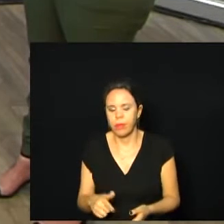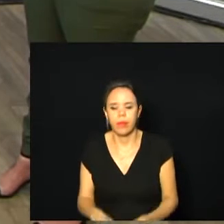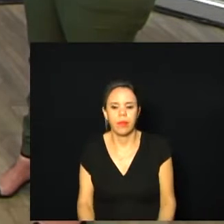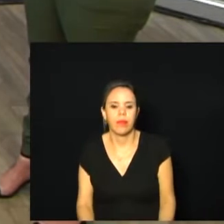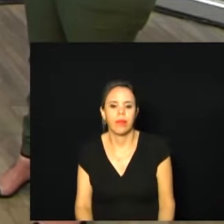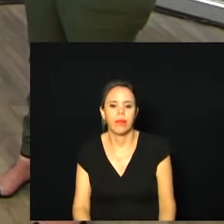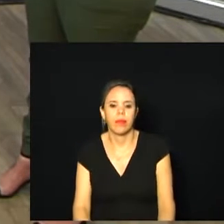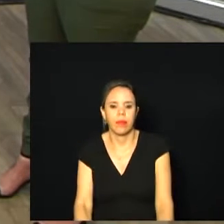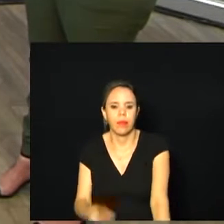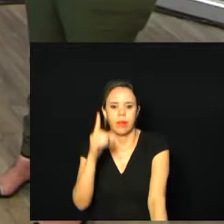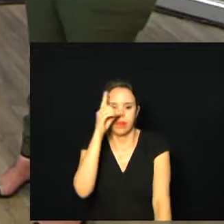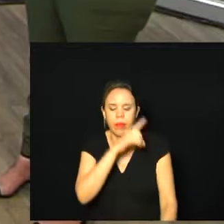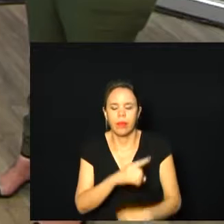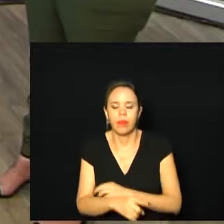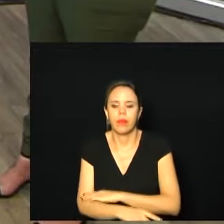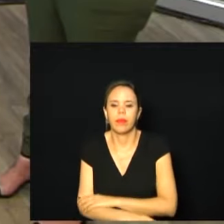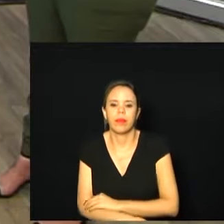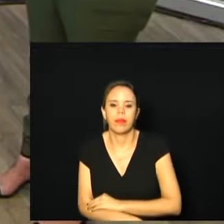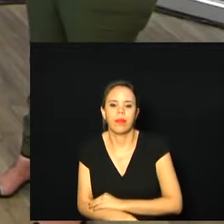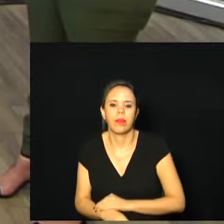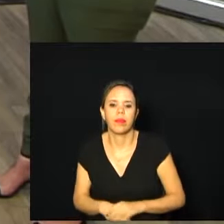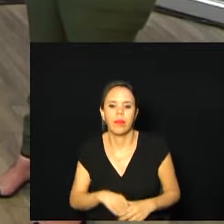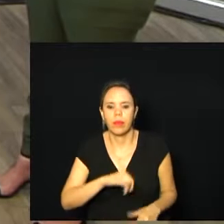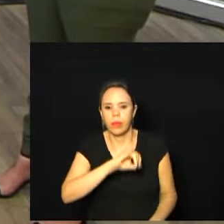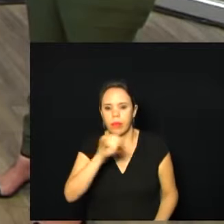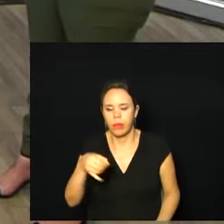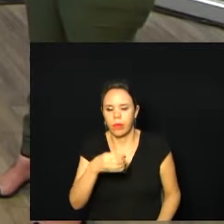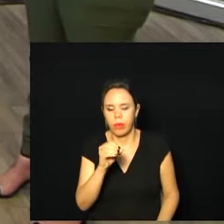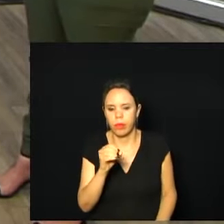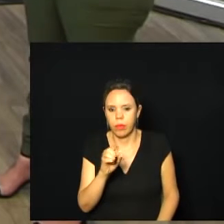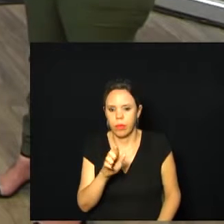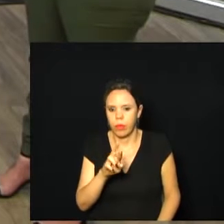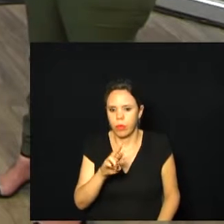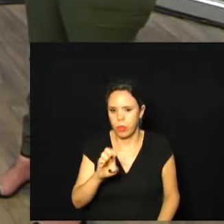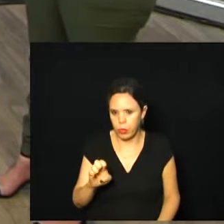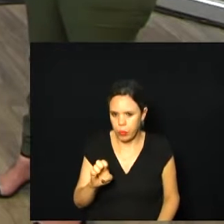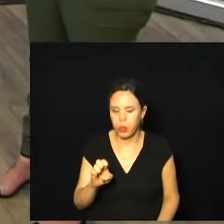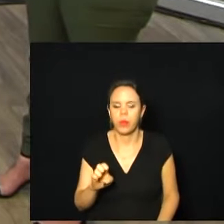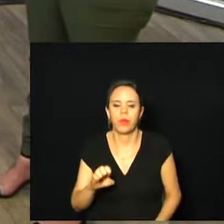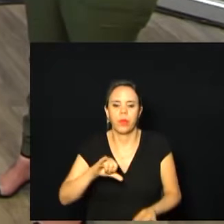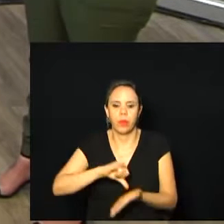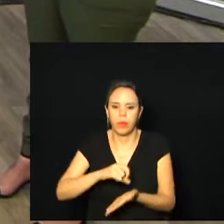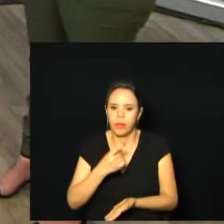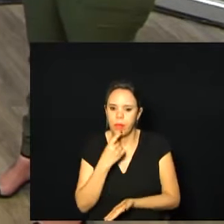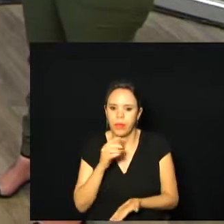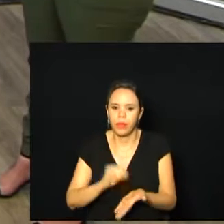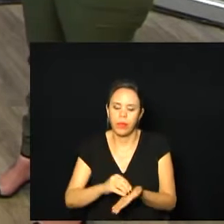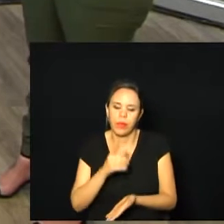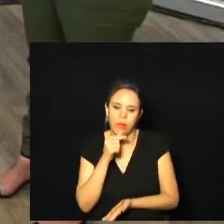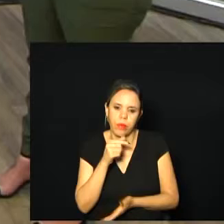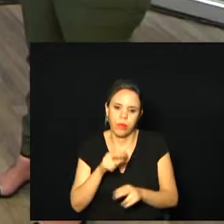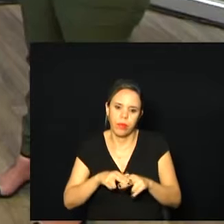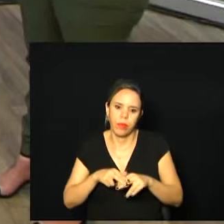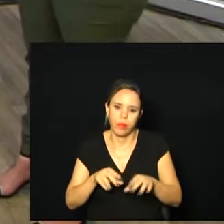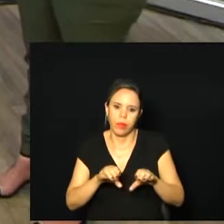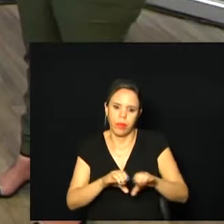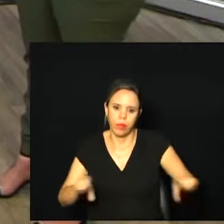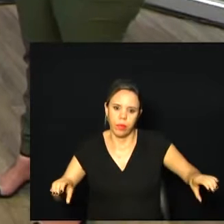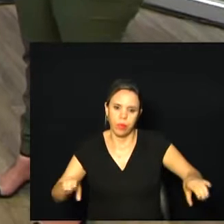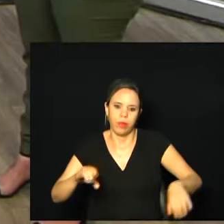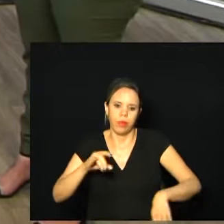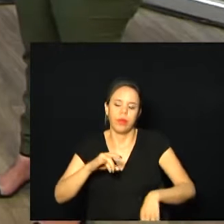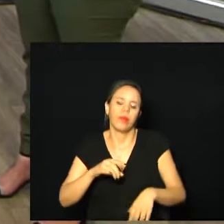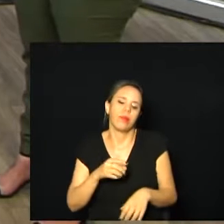Abreu? Domingo é a região da Vila João Jorge que vai ficar sem água devido ao serviço de interligação de